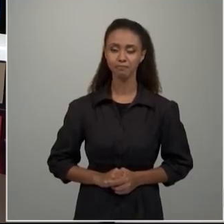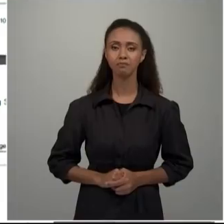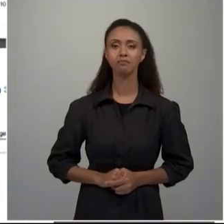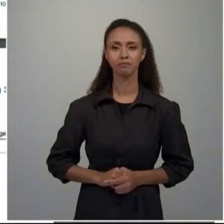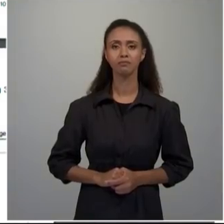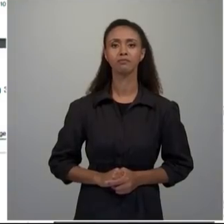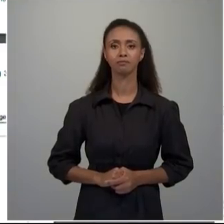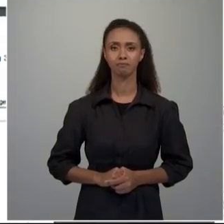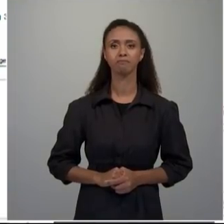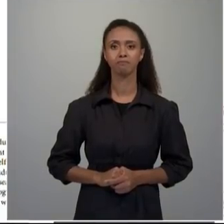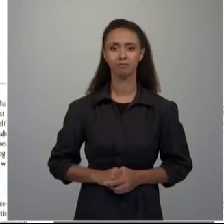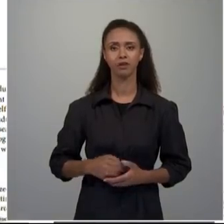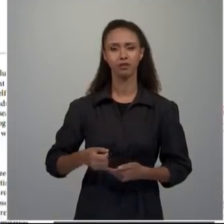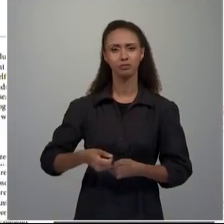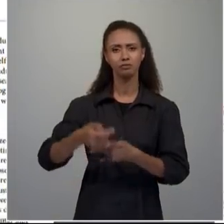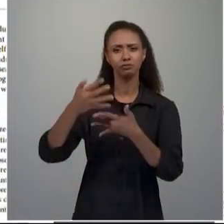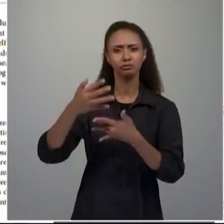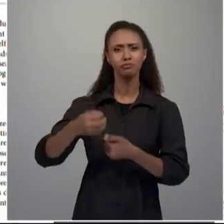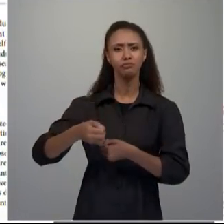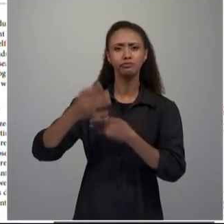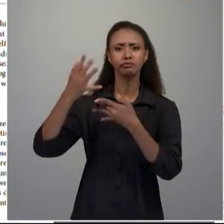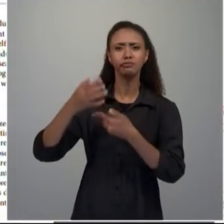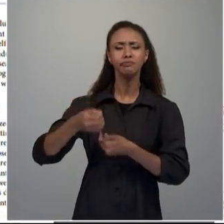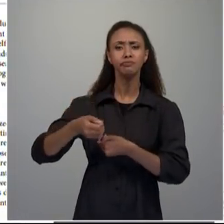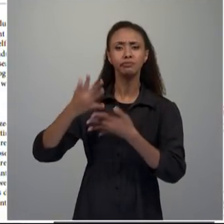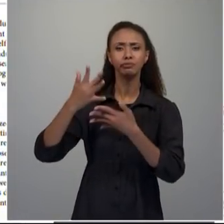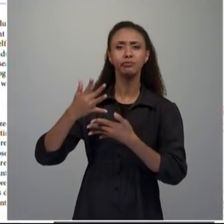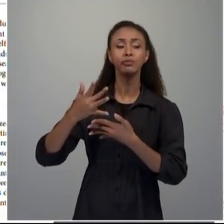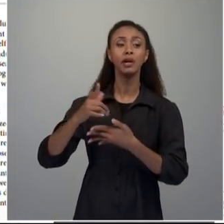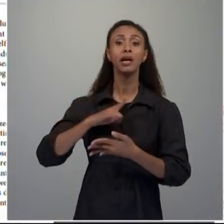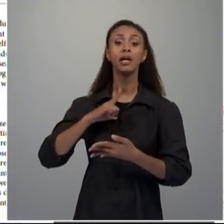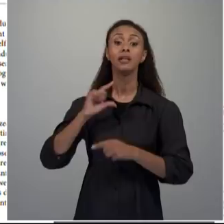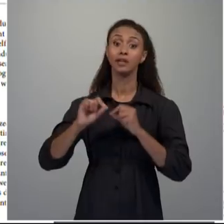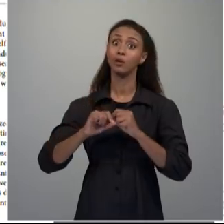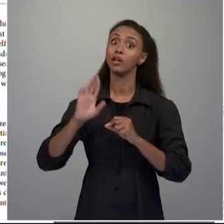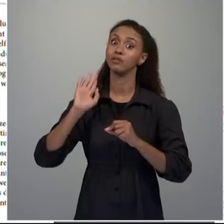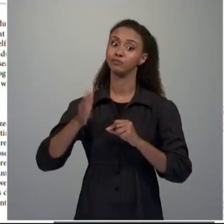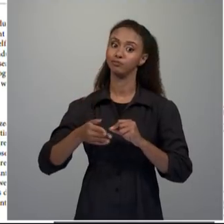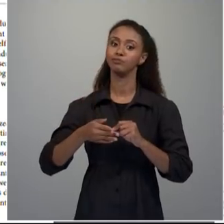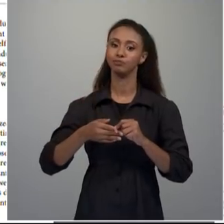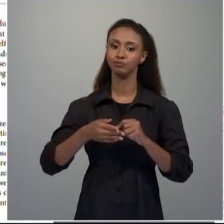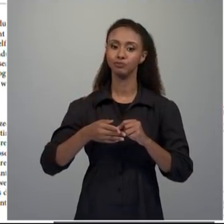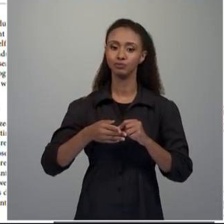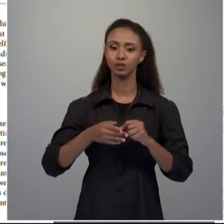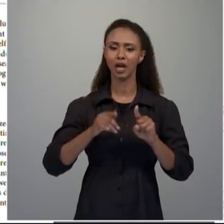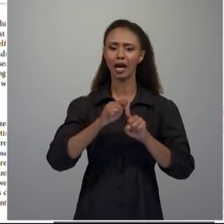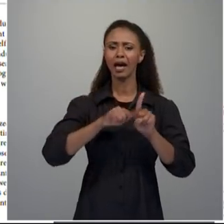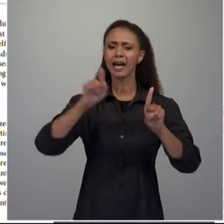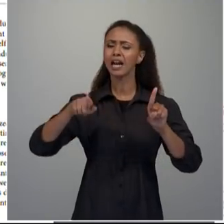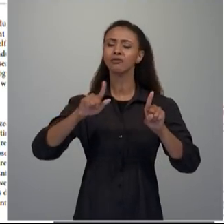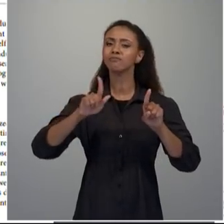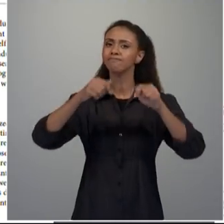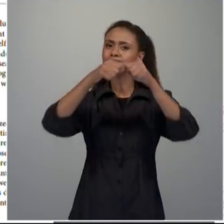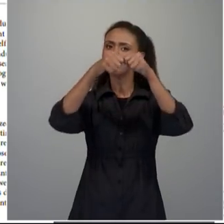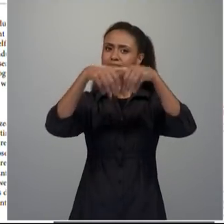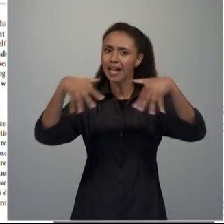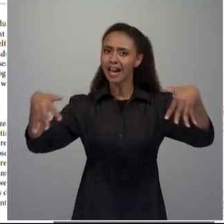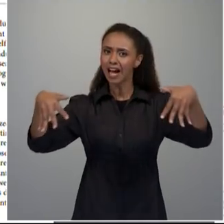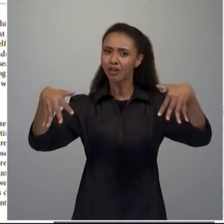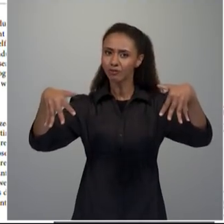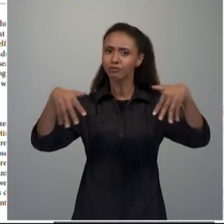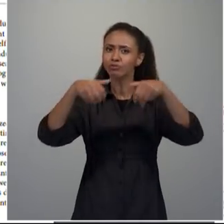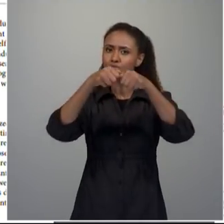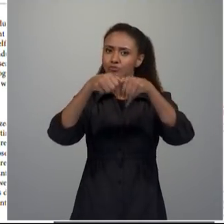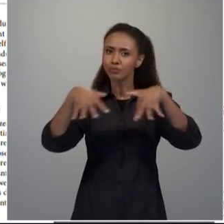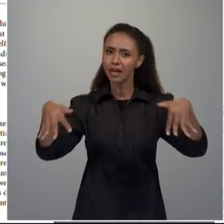descer no olhar a estrutura aí ele já tem gráficos tá ou seja aqui é bem legal pra gente falar